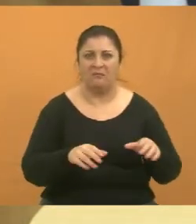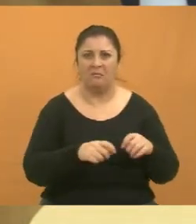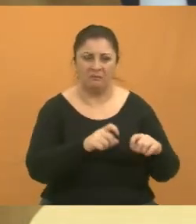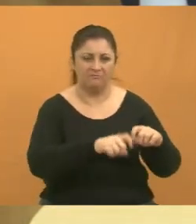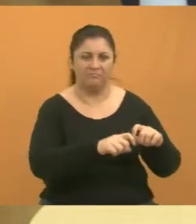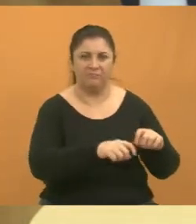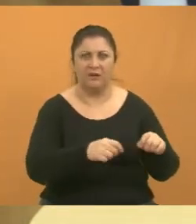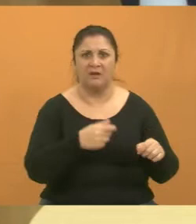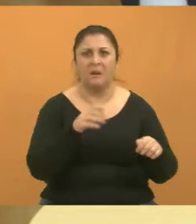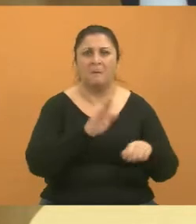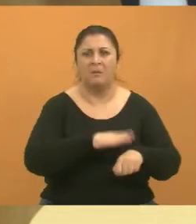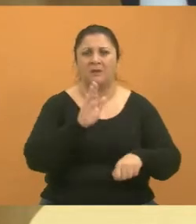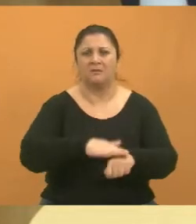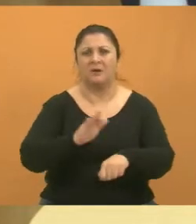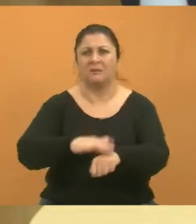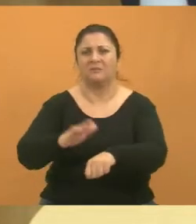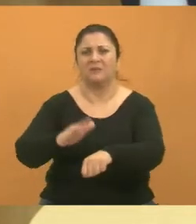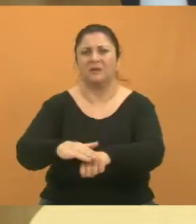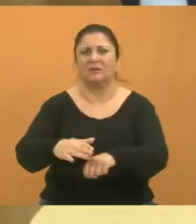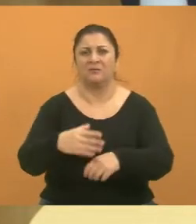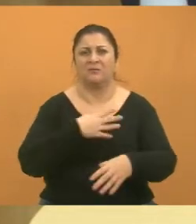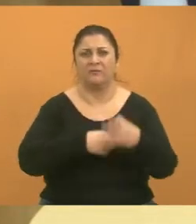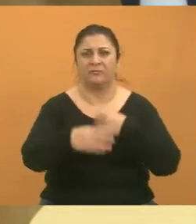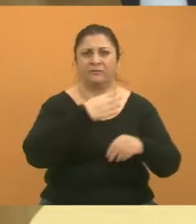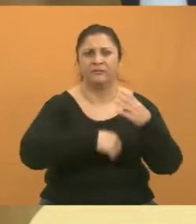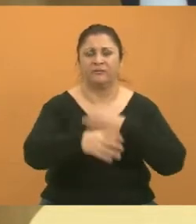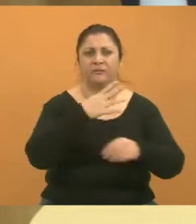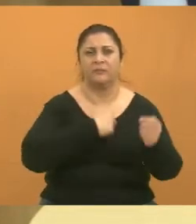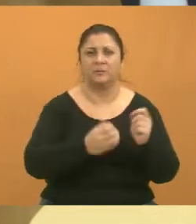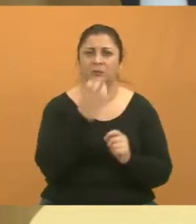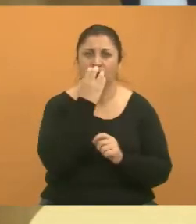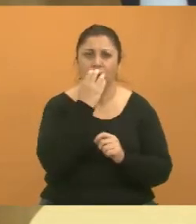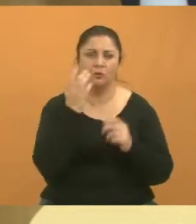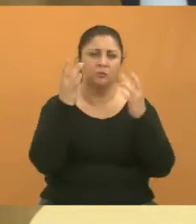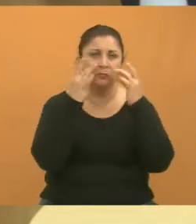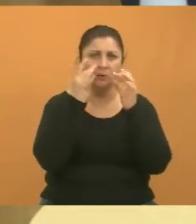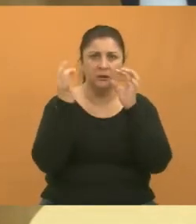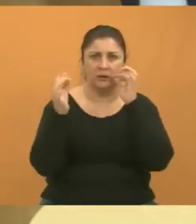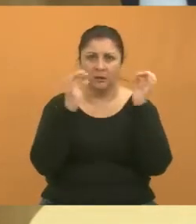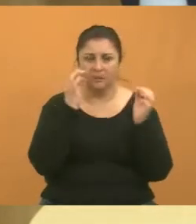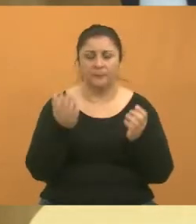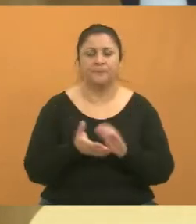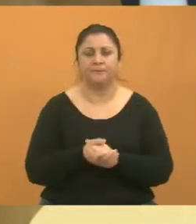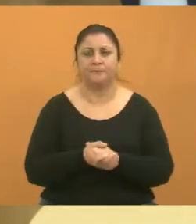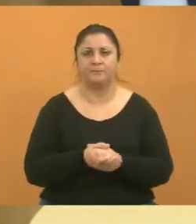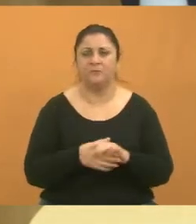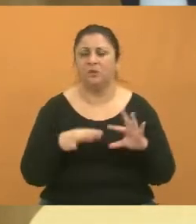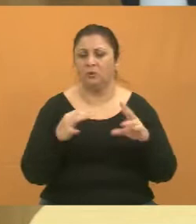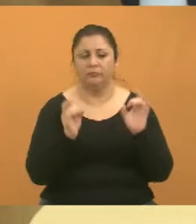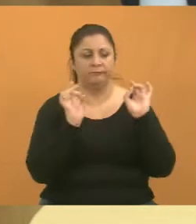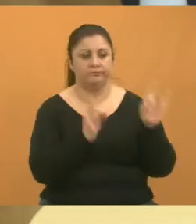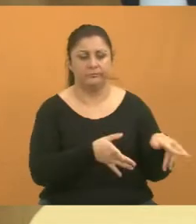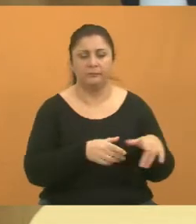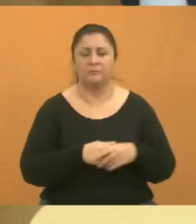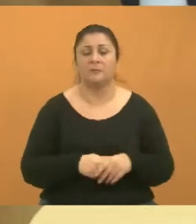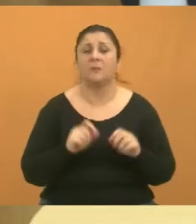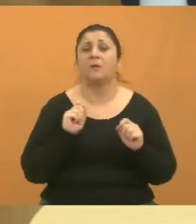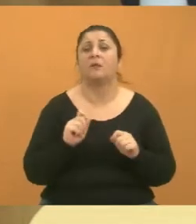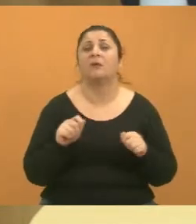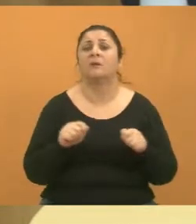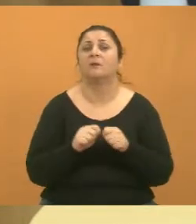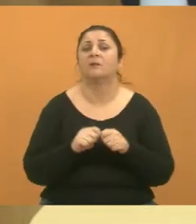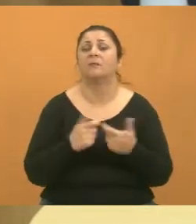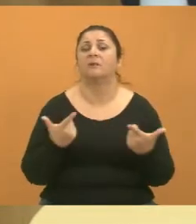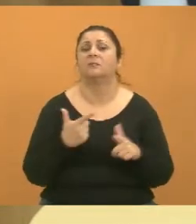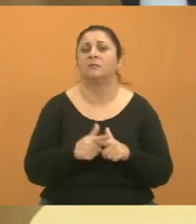desnecessários, gerando mais e mais animais, que na sua maioria são abandonados. Mas quais seriam as soluções para este problema